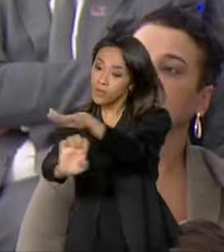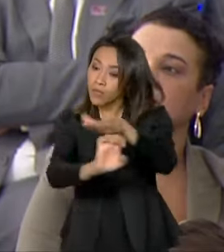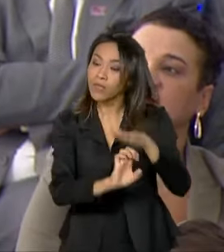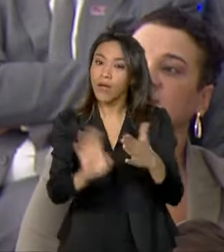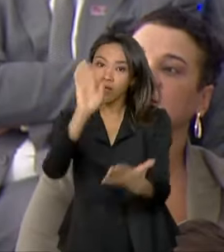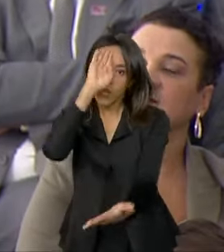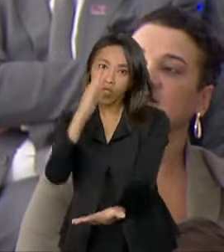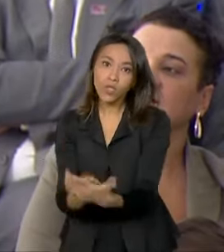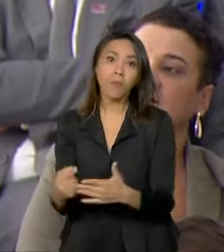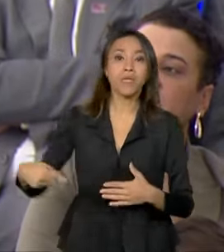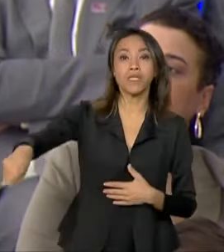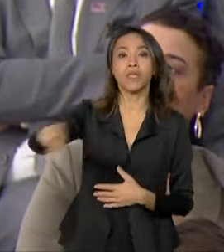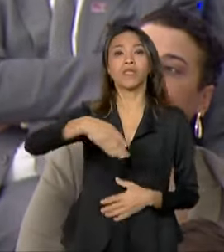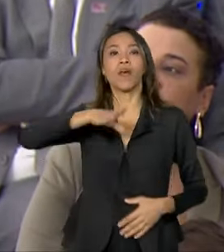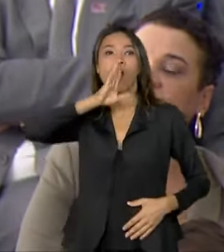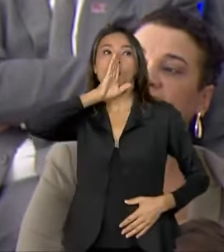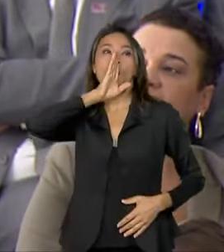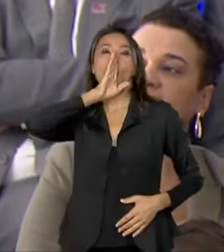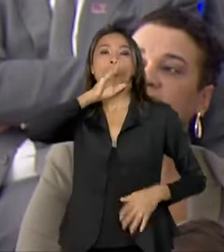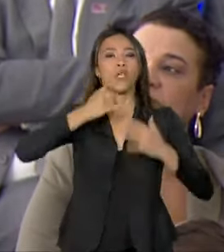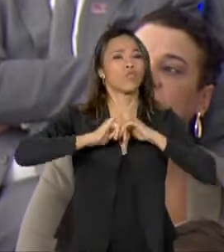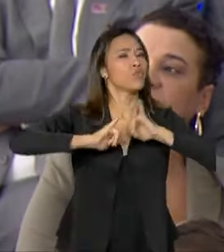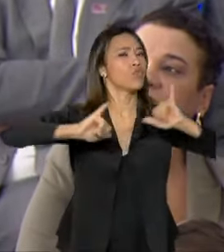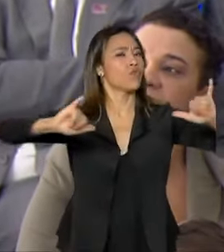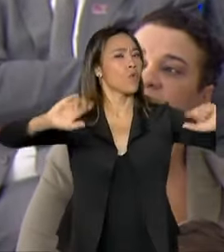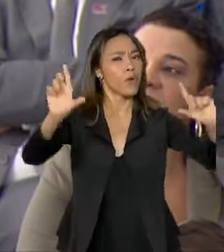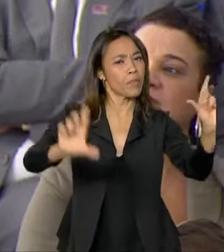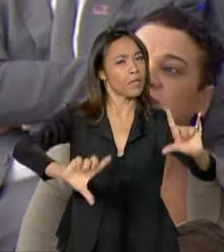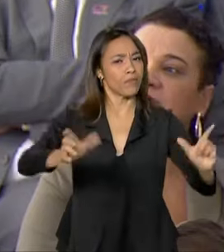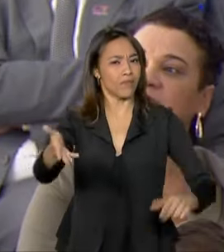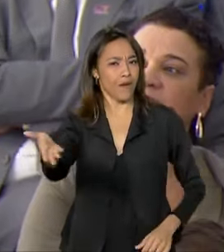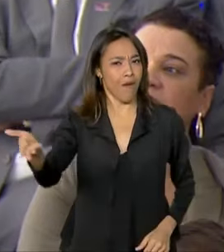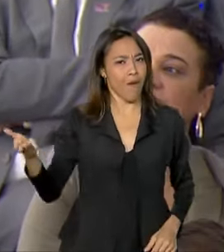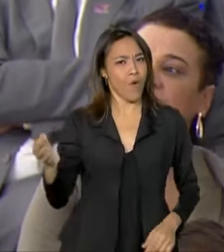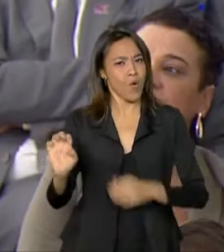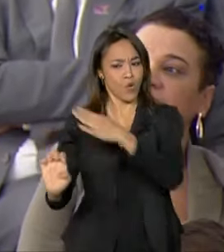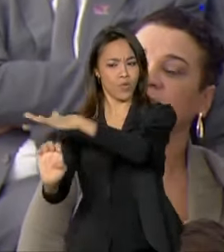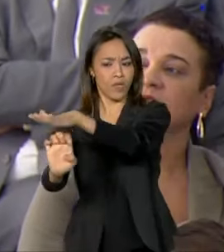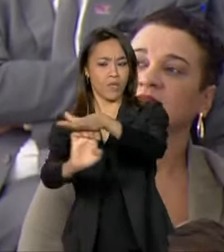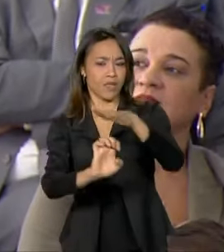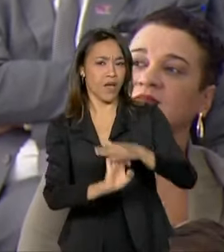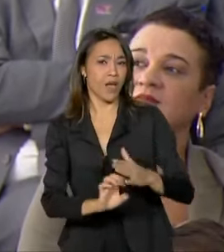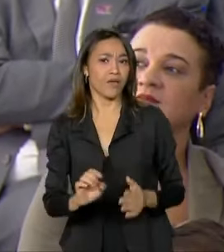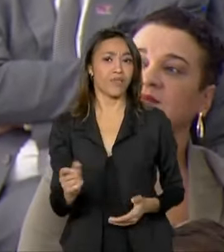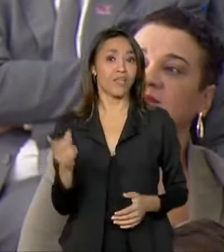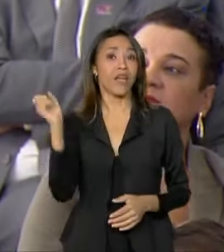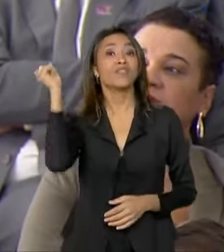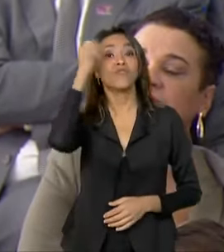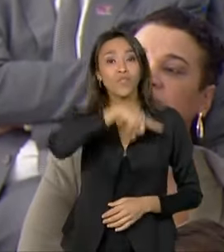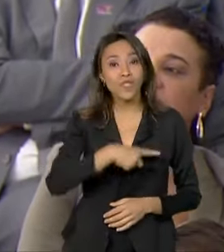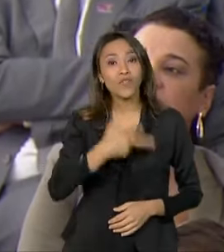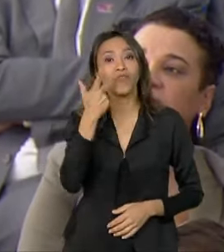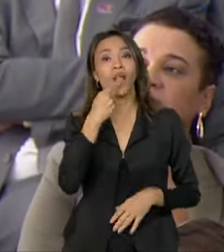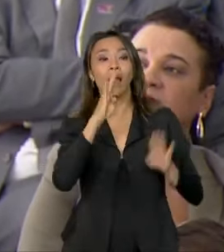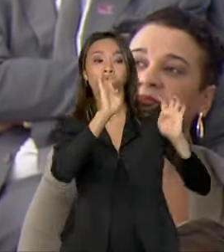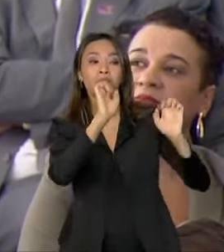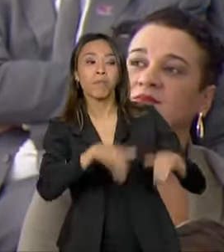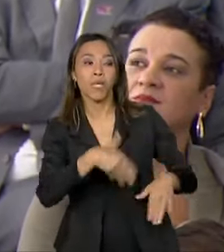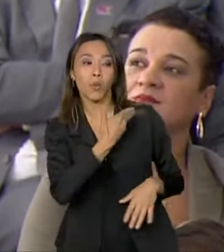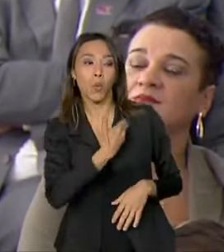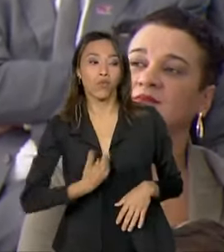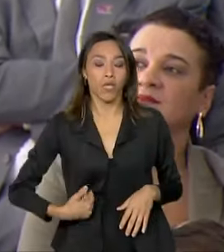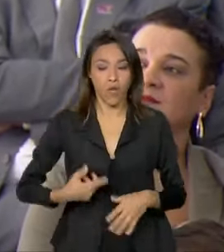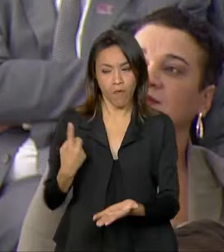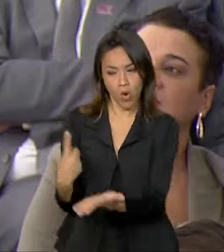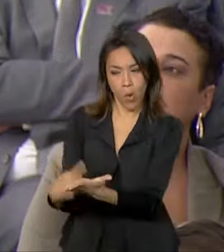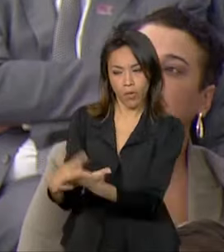nunca falem para a imprensa. Empresário, Melim, tem uma dificuldade de falar bem de governo. Você não tem noção. Você faz uma reunião